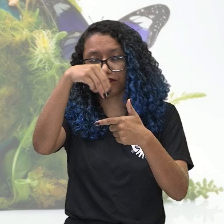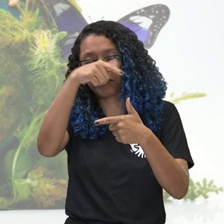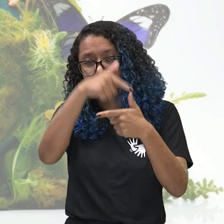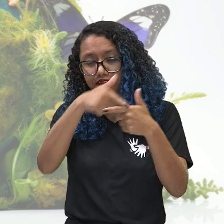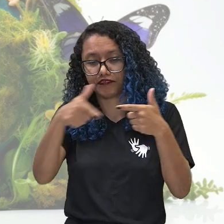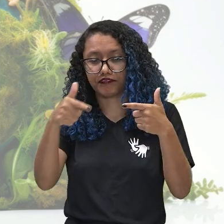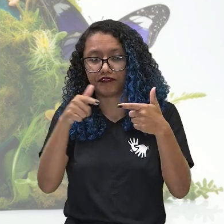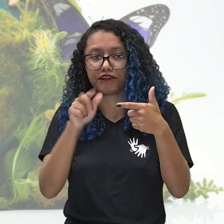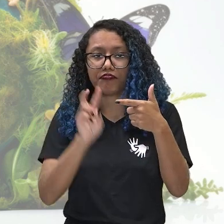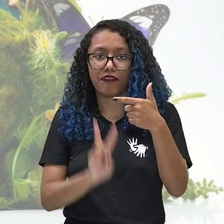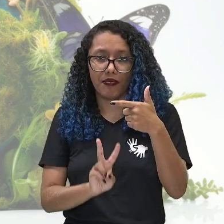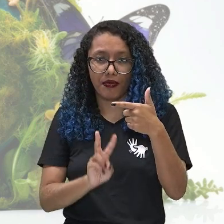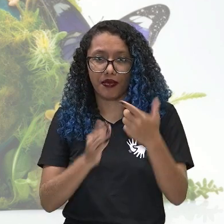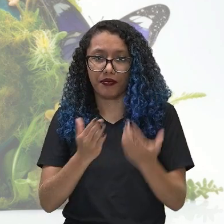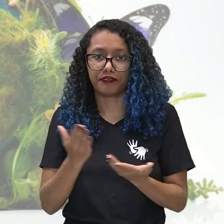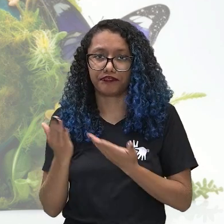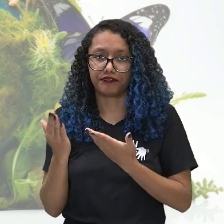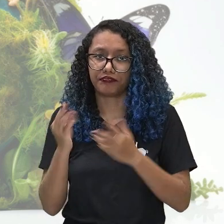pelo